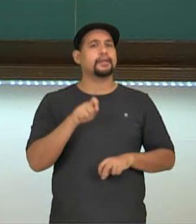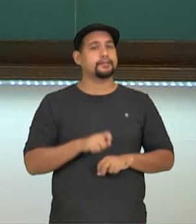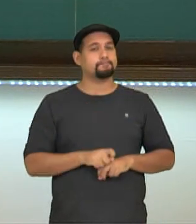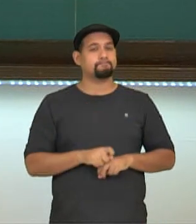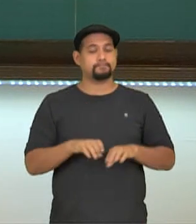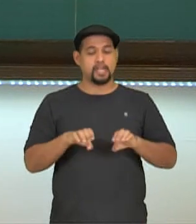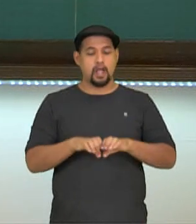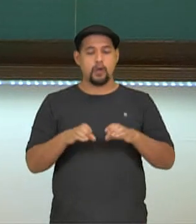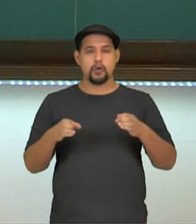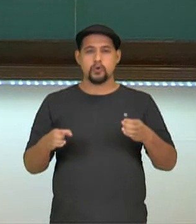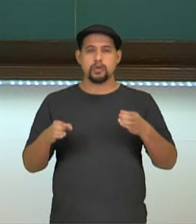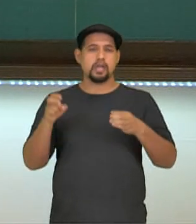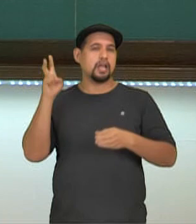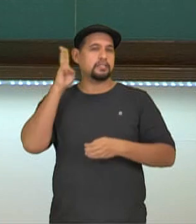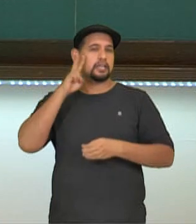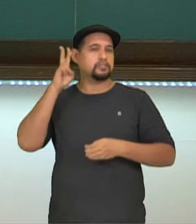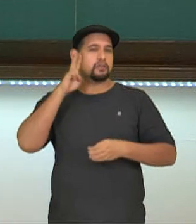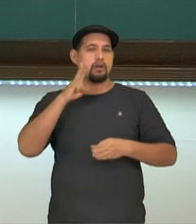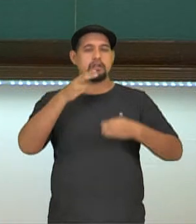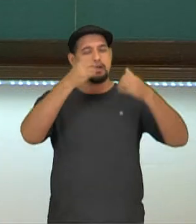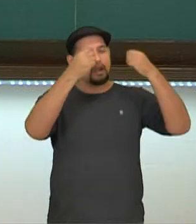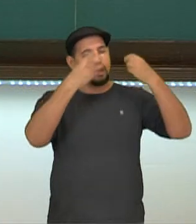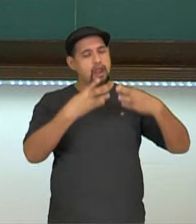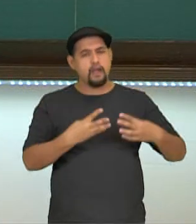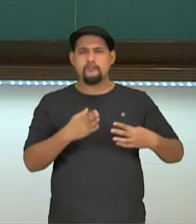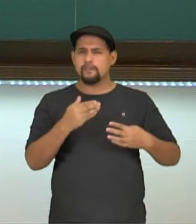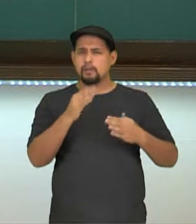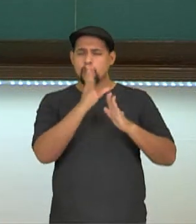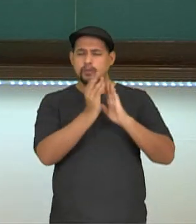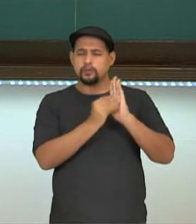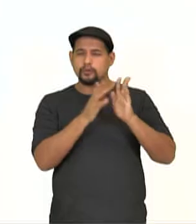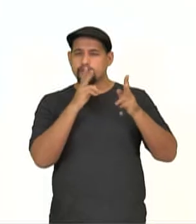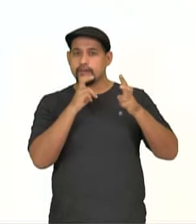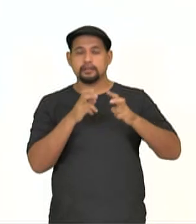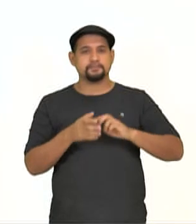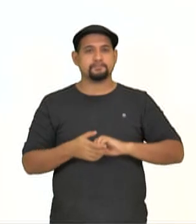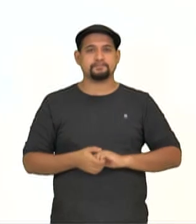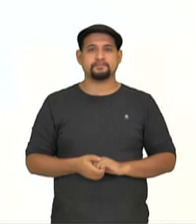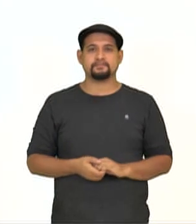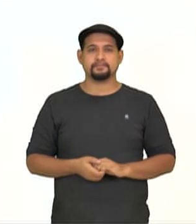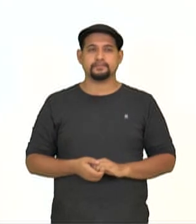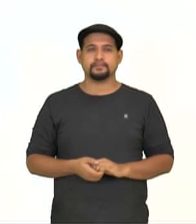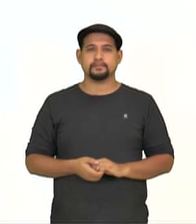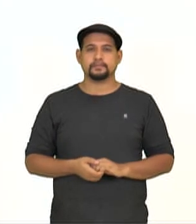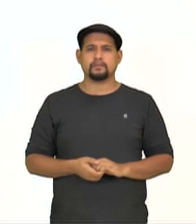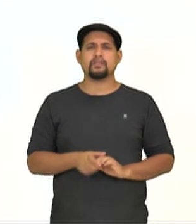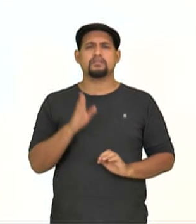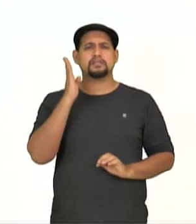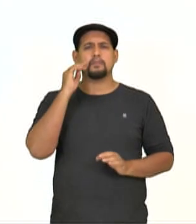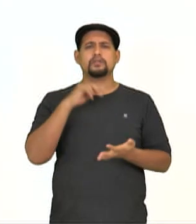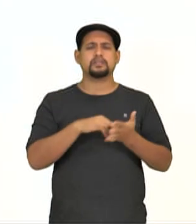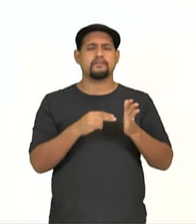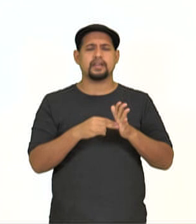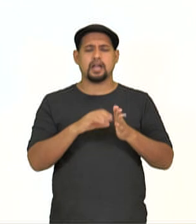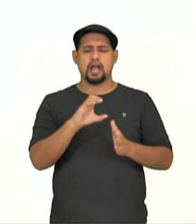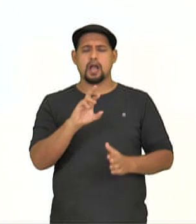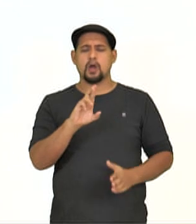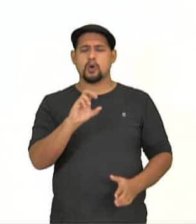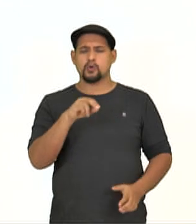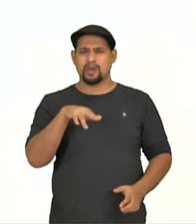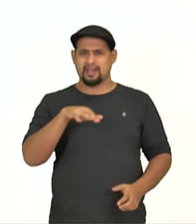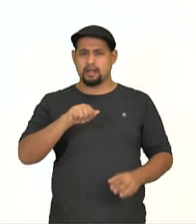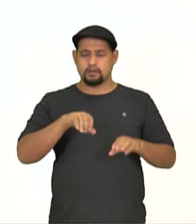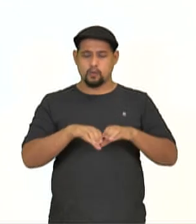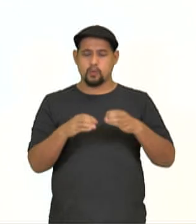a crônica historiográfica. Vamos aos conteúdos? Você sabe o que é uma crônica